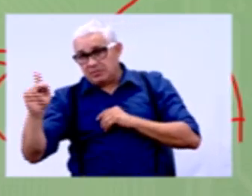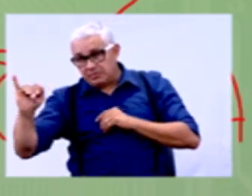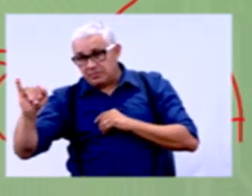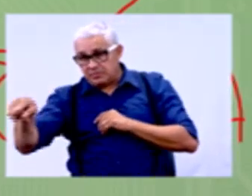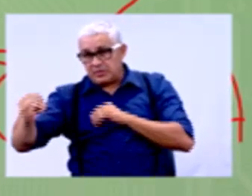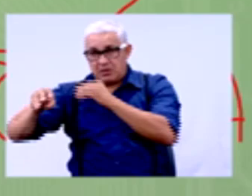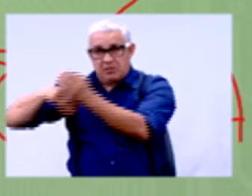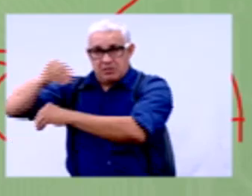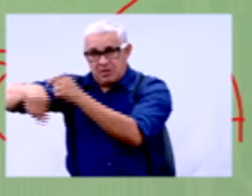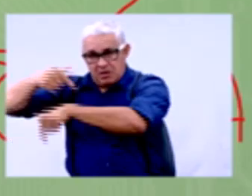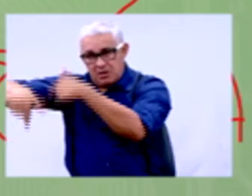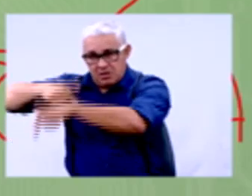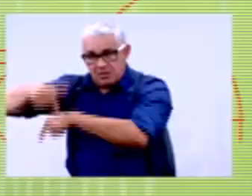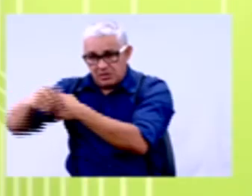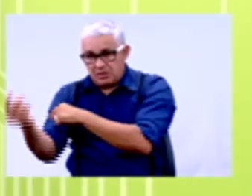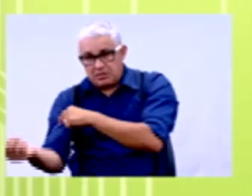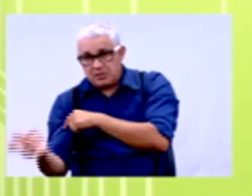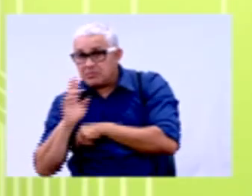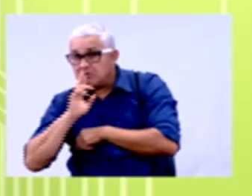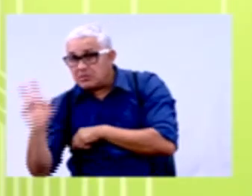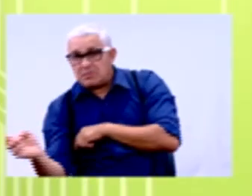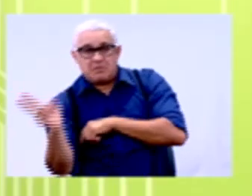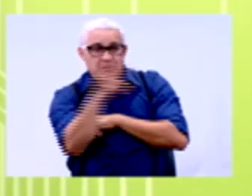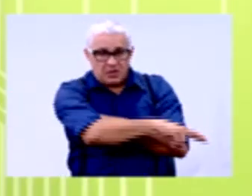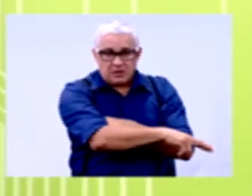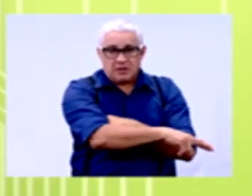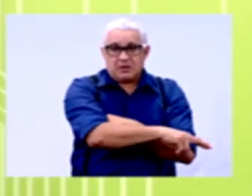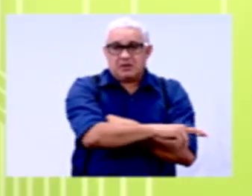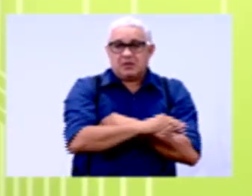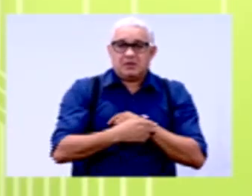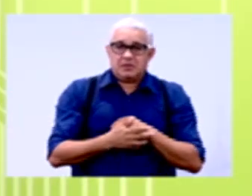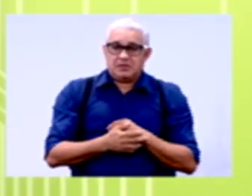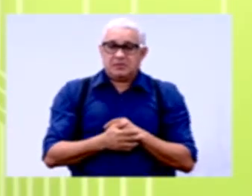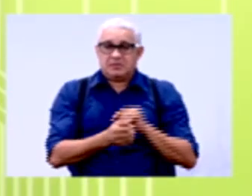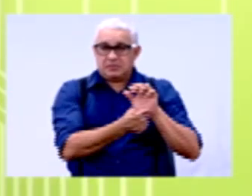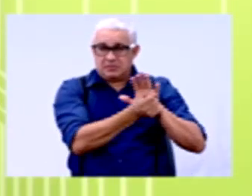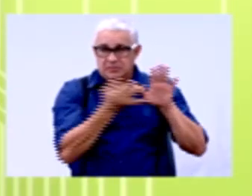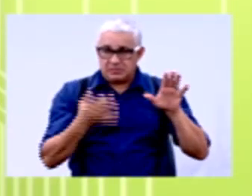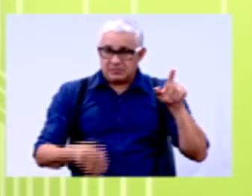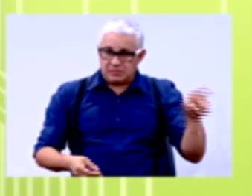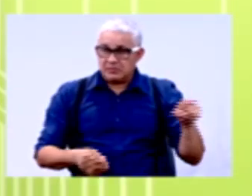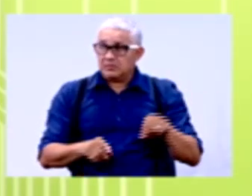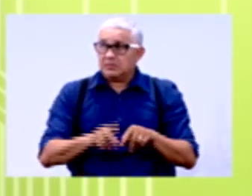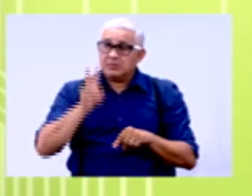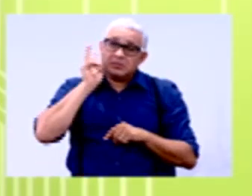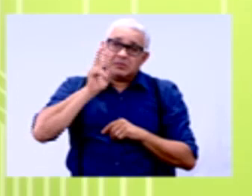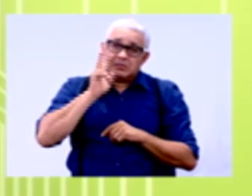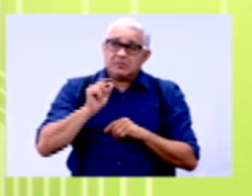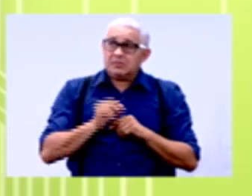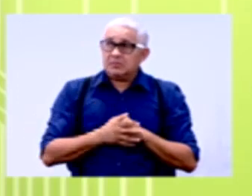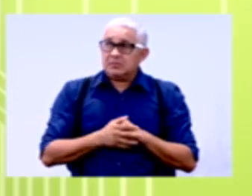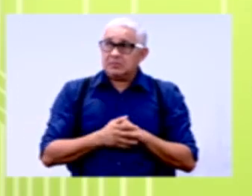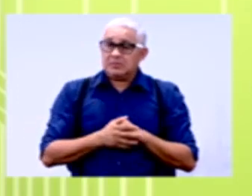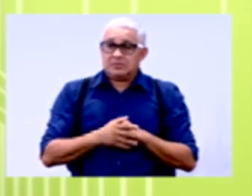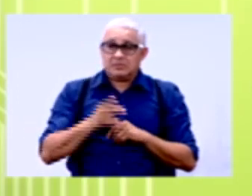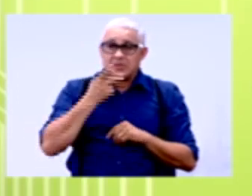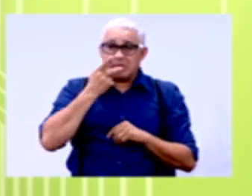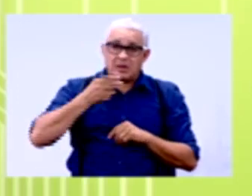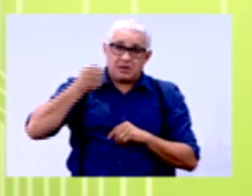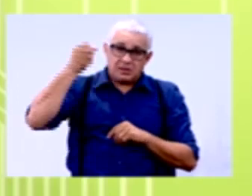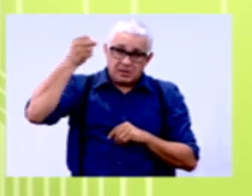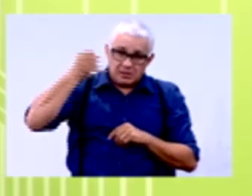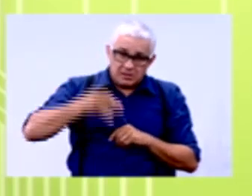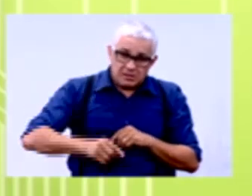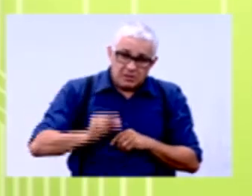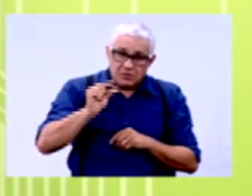API processa, né, e devolve para a nossa aplicação. Só relembrando vocês que a gente falou, né? A gente falamos um